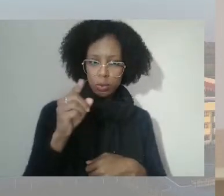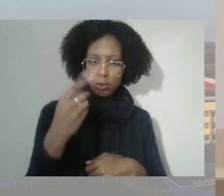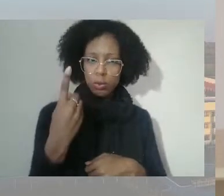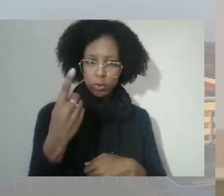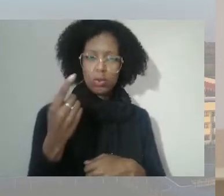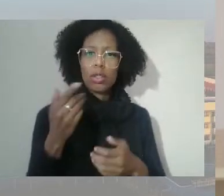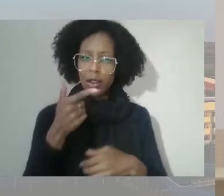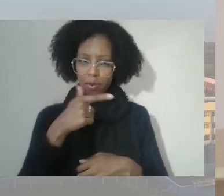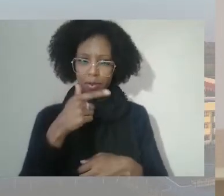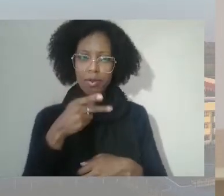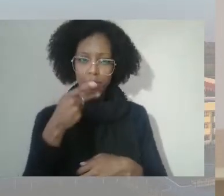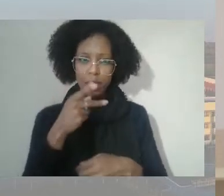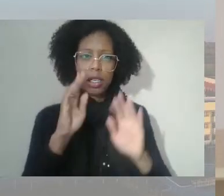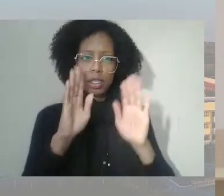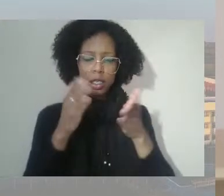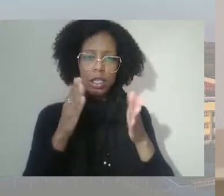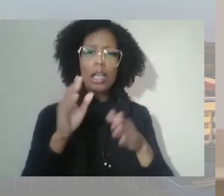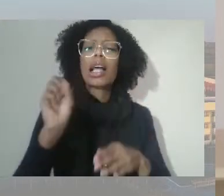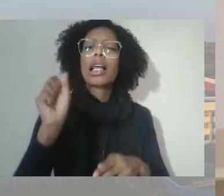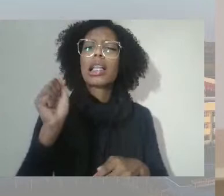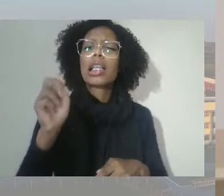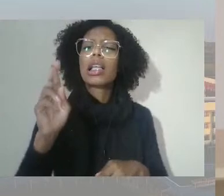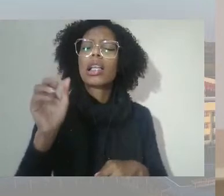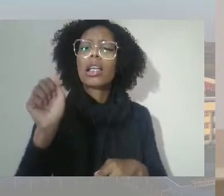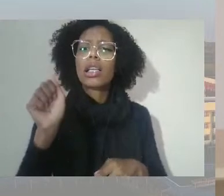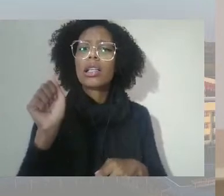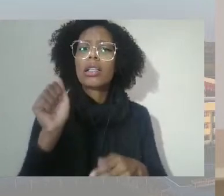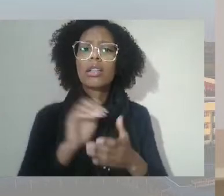relatei. Sara?